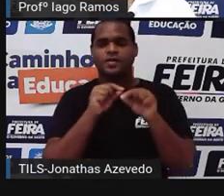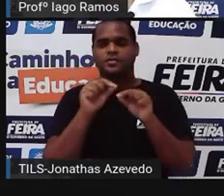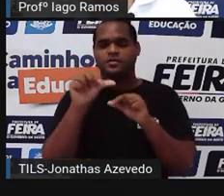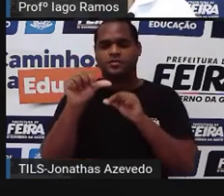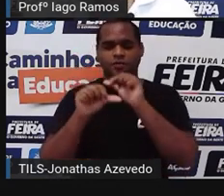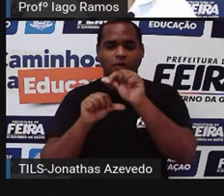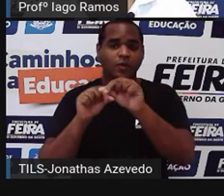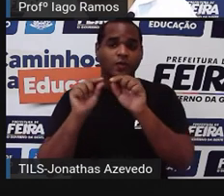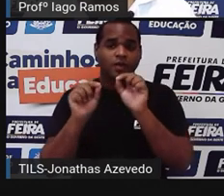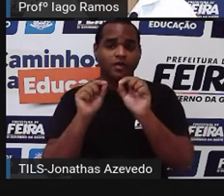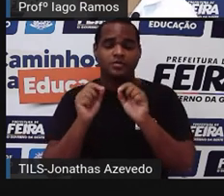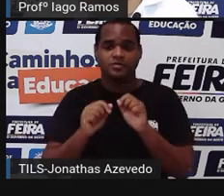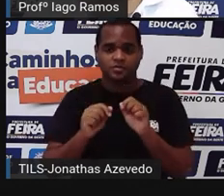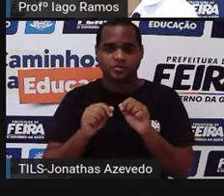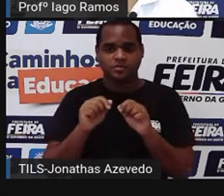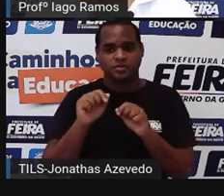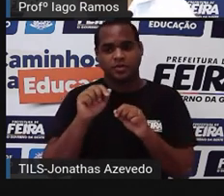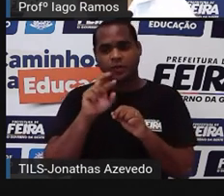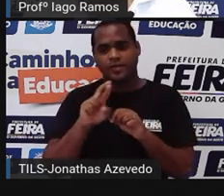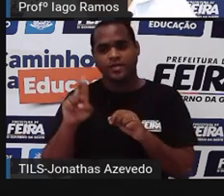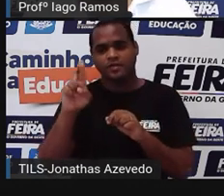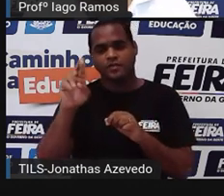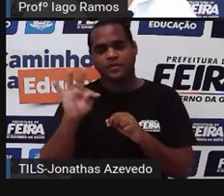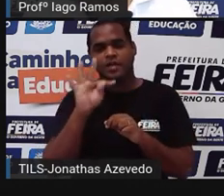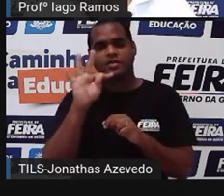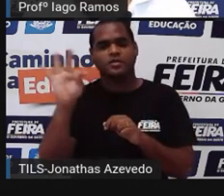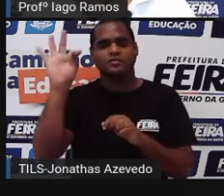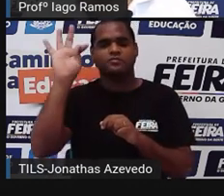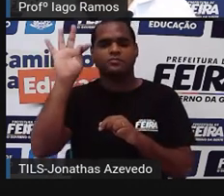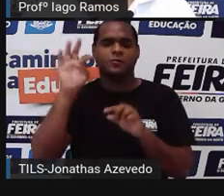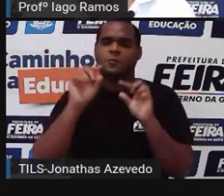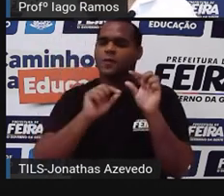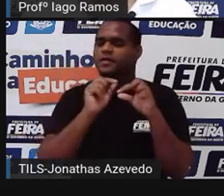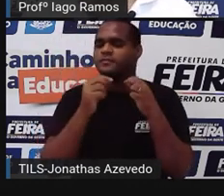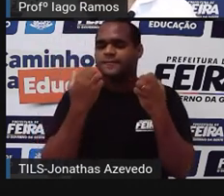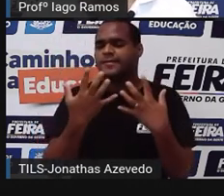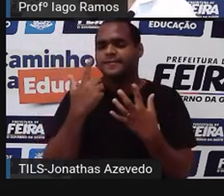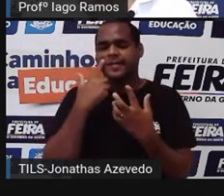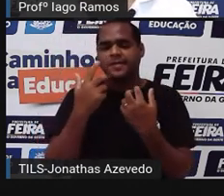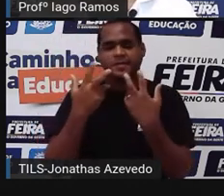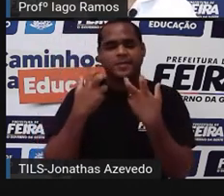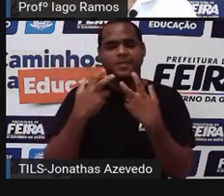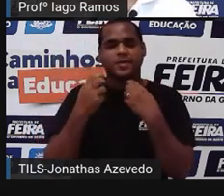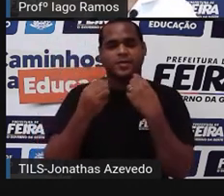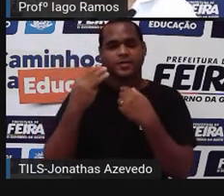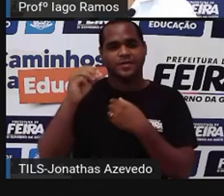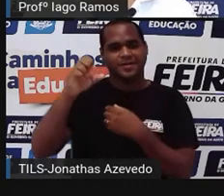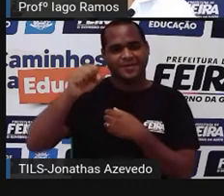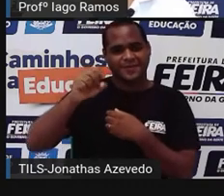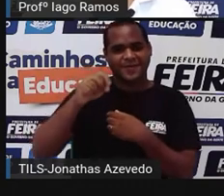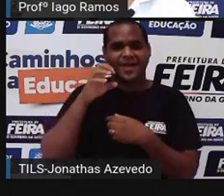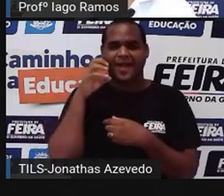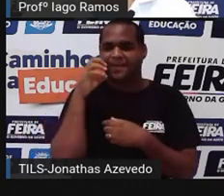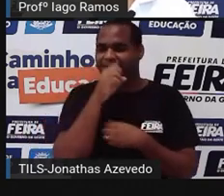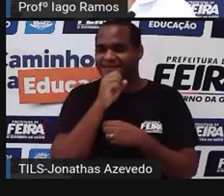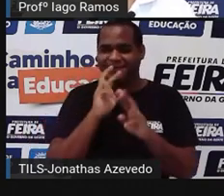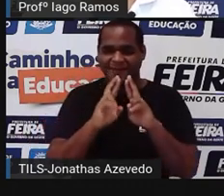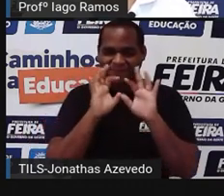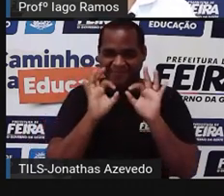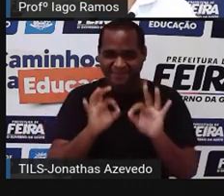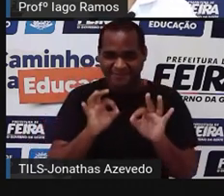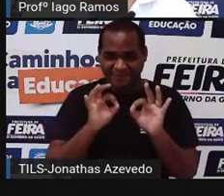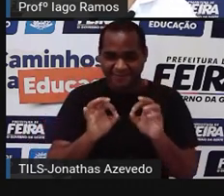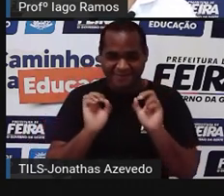transformação é essa aí é rotação ou translação não tenta identificar é 30 segundos rapidinho